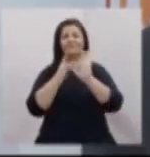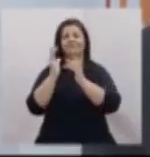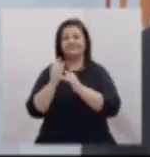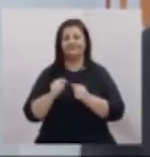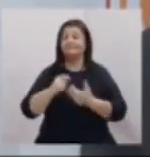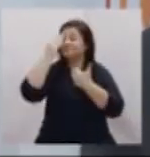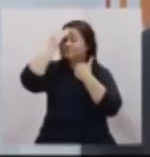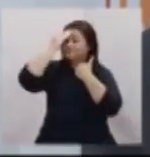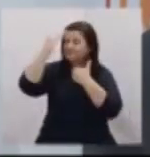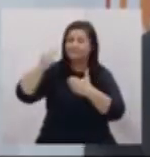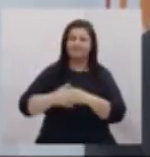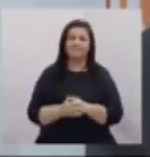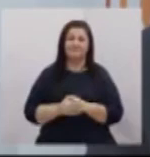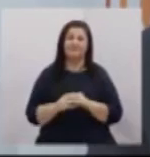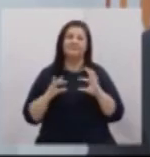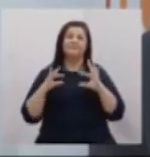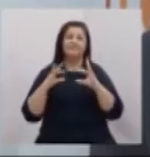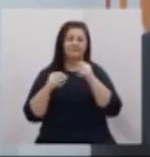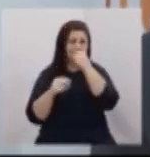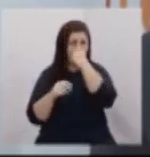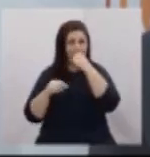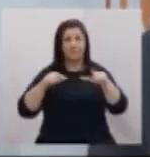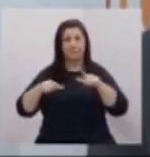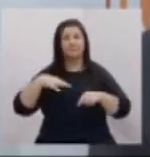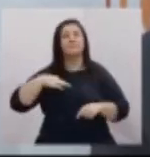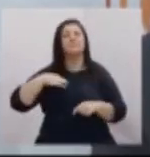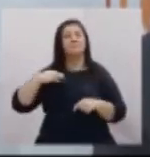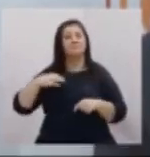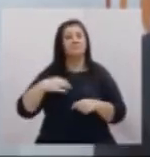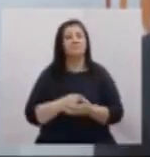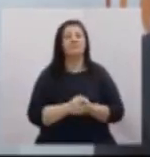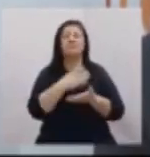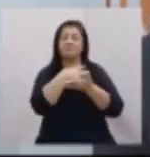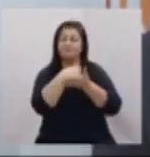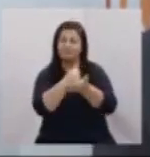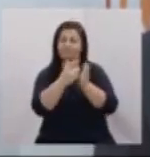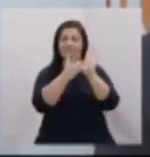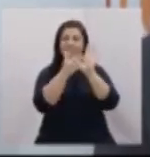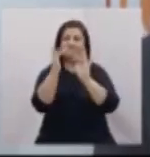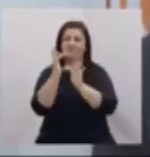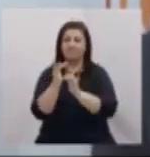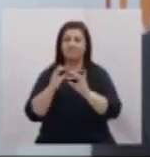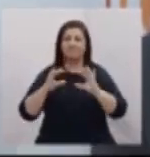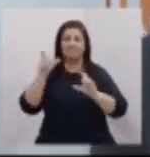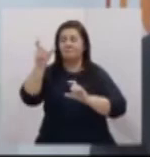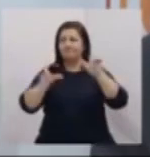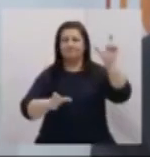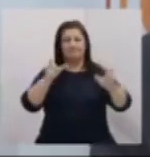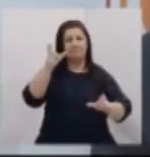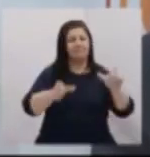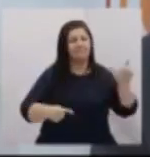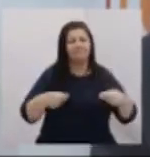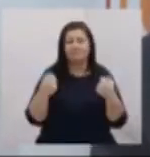Cassandra, por todo esse serviço voluntário, levando Jesus Cristo as pessoas mais